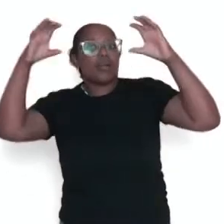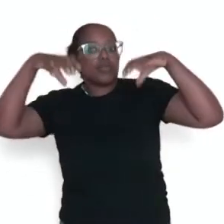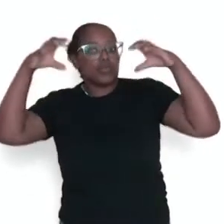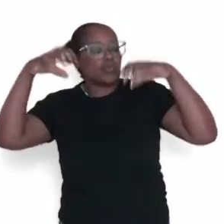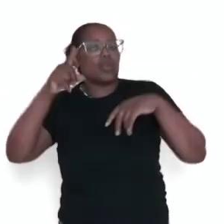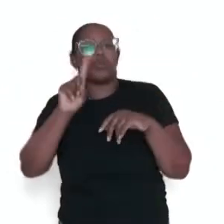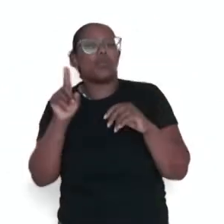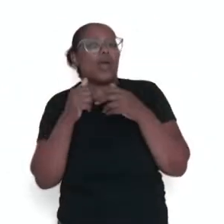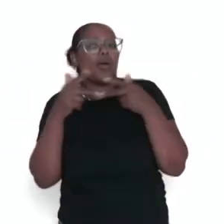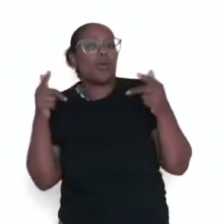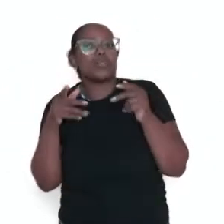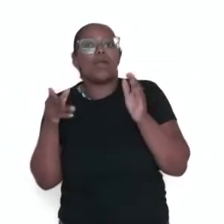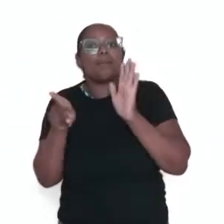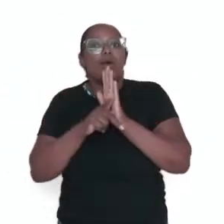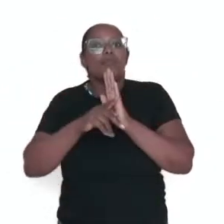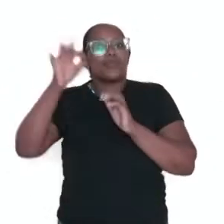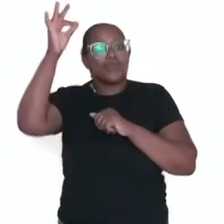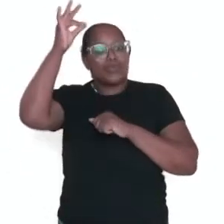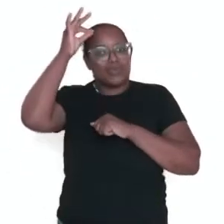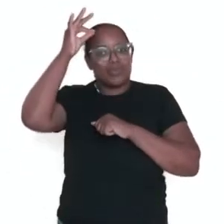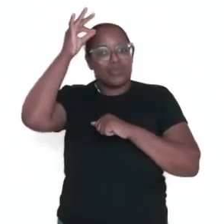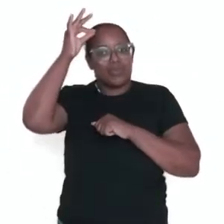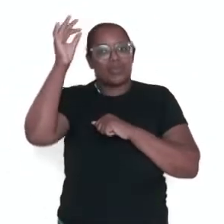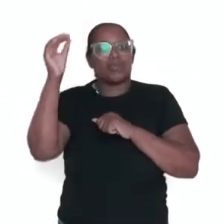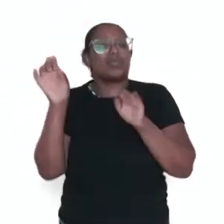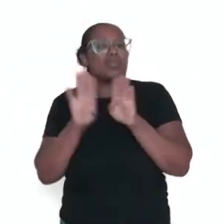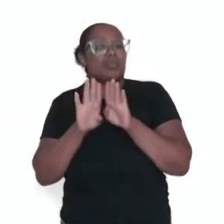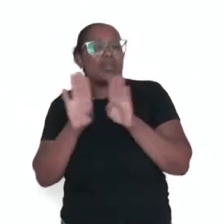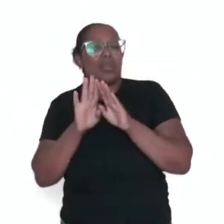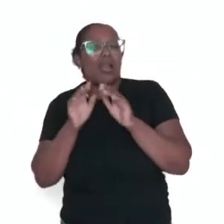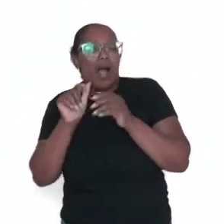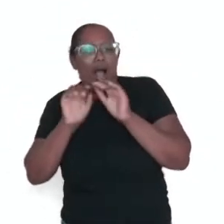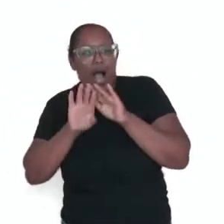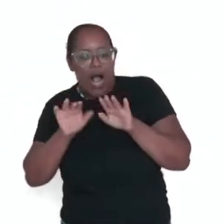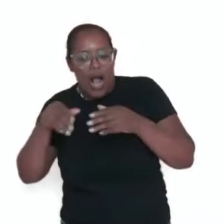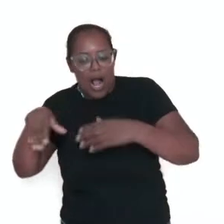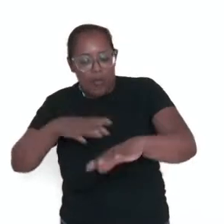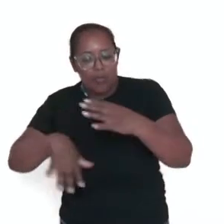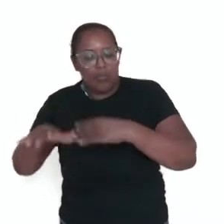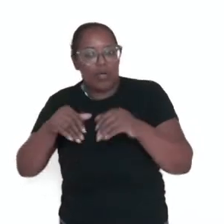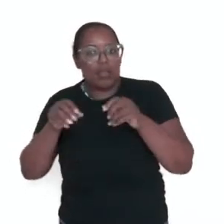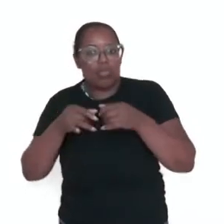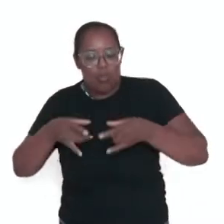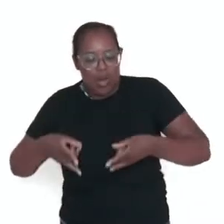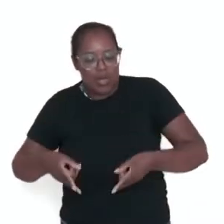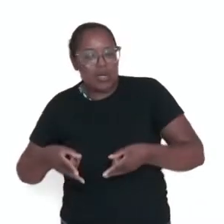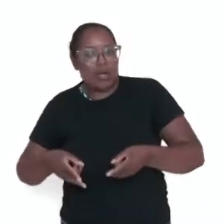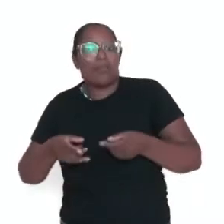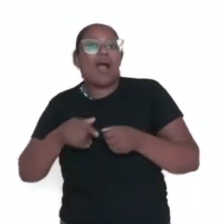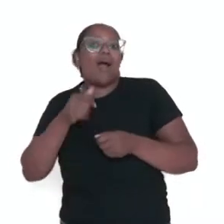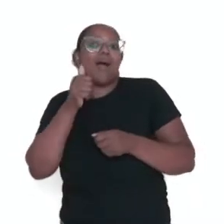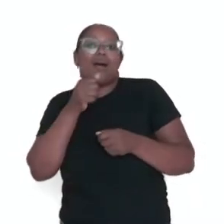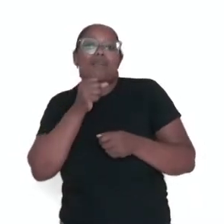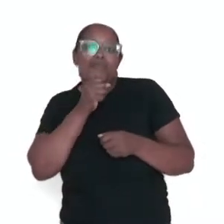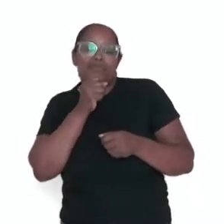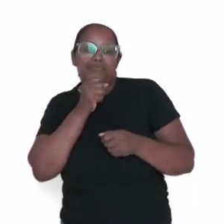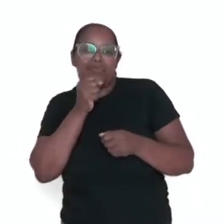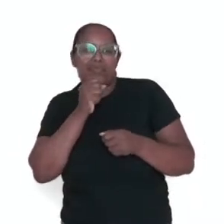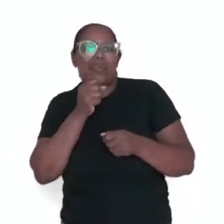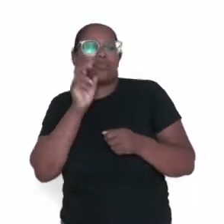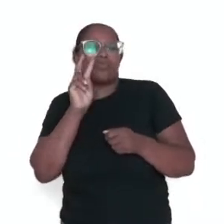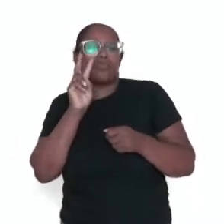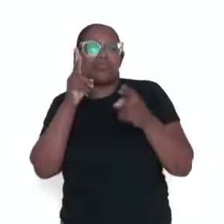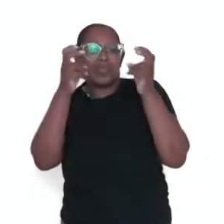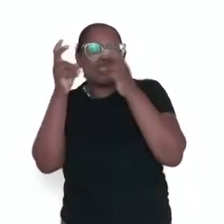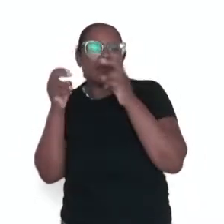mas recado dos espíritos. Enquanto alisa os lençóis, vai puxando outros assuntos. A idosa senhora não tem dúvida. A chuva está